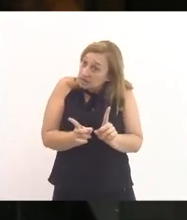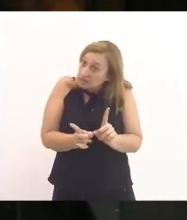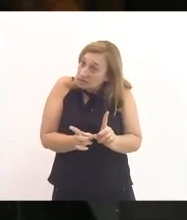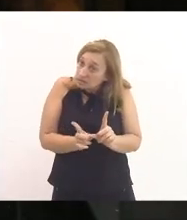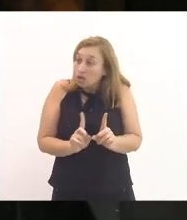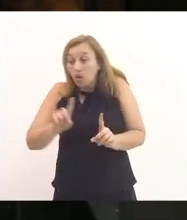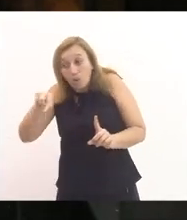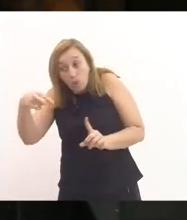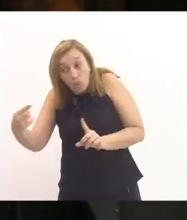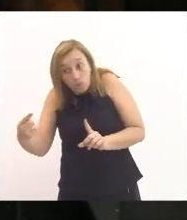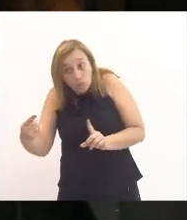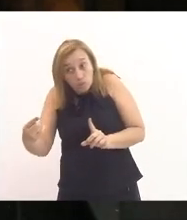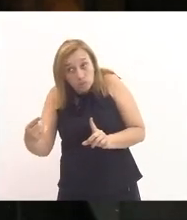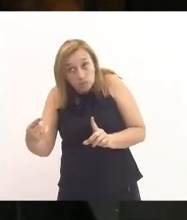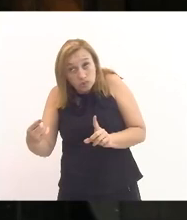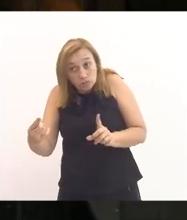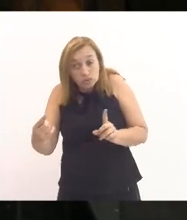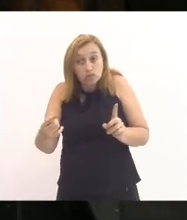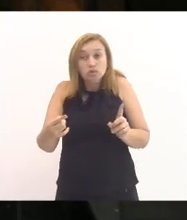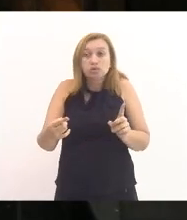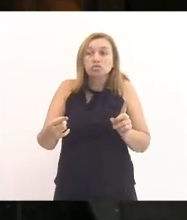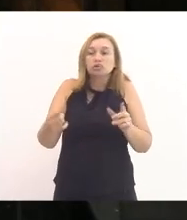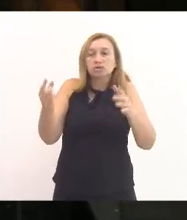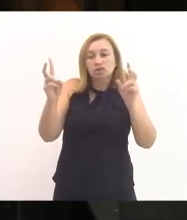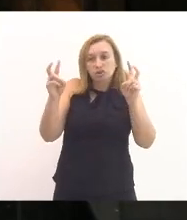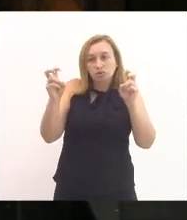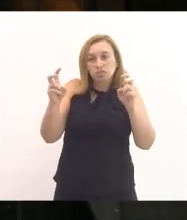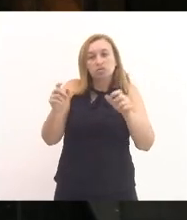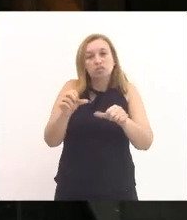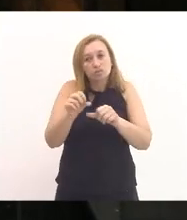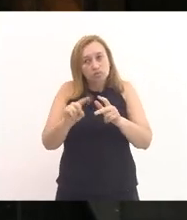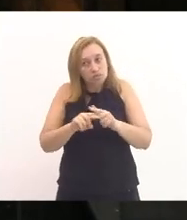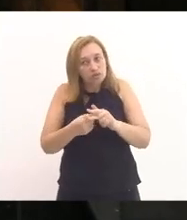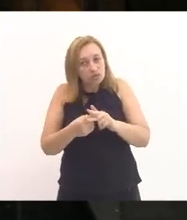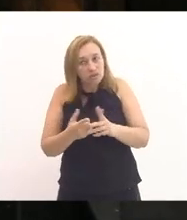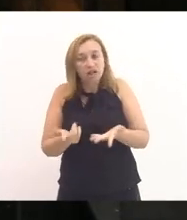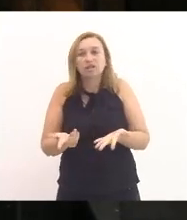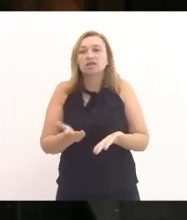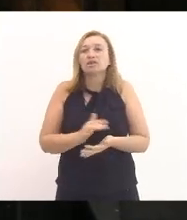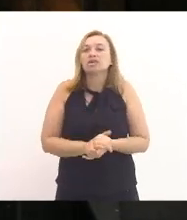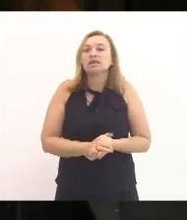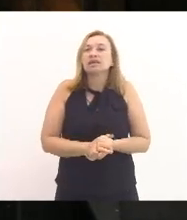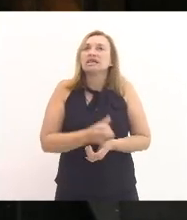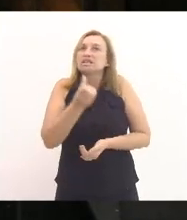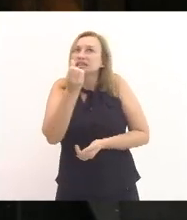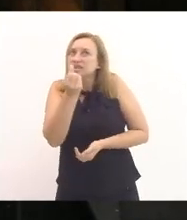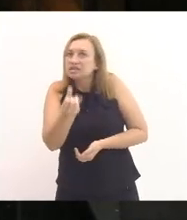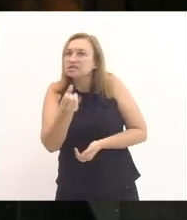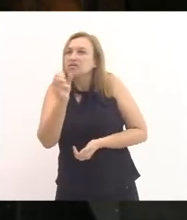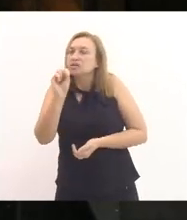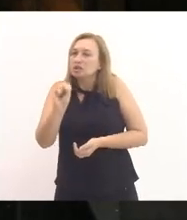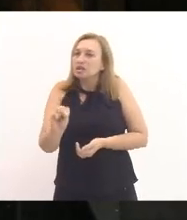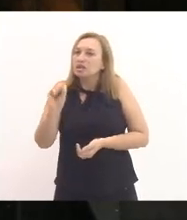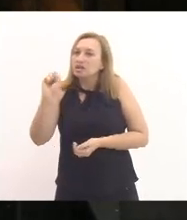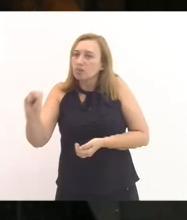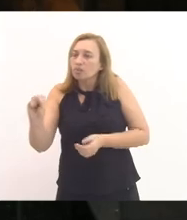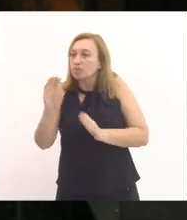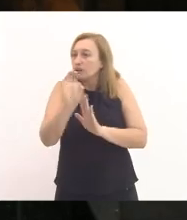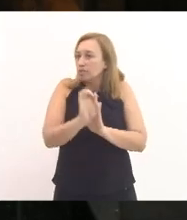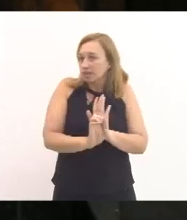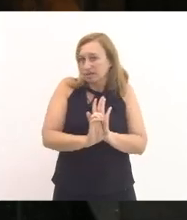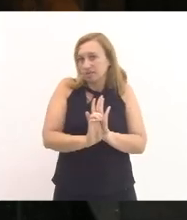muitos outros pontos devem ser alterados e não obstante nós tivemos 688